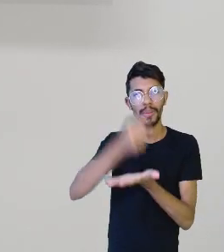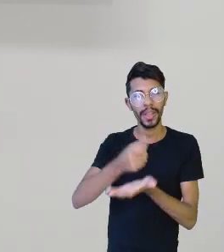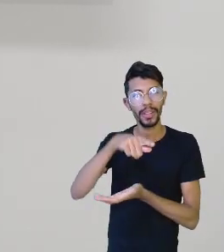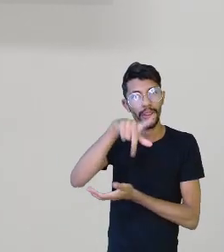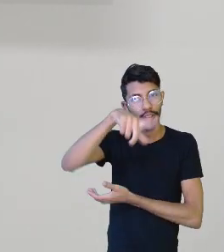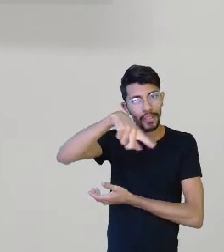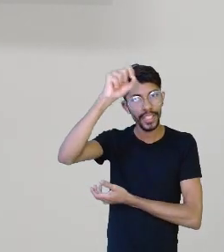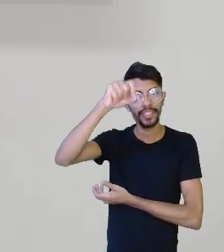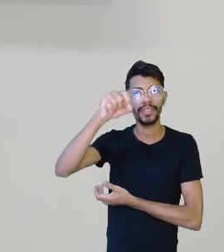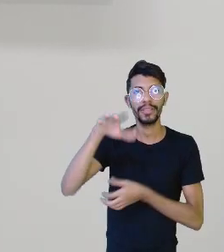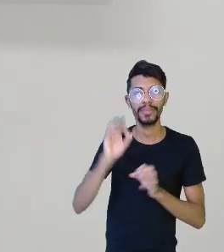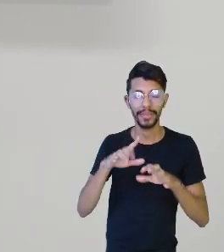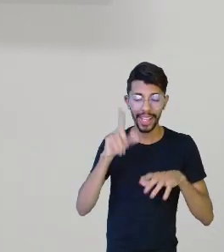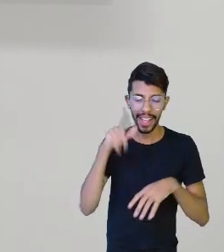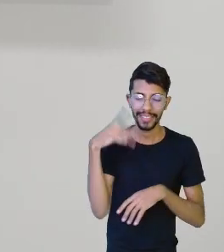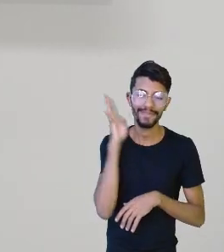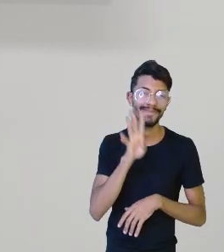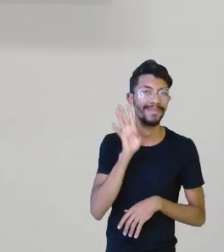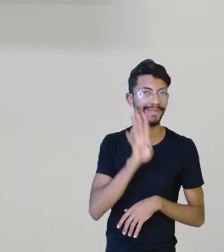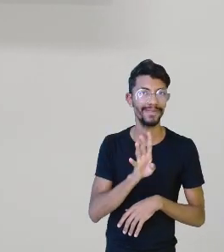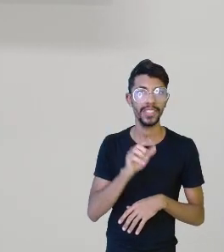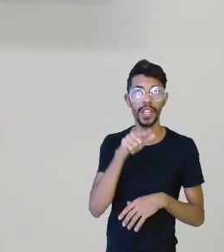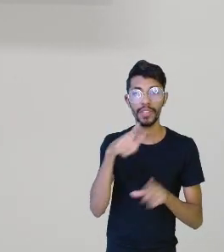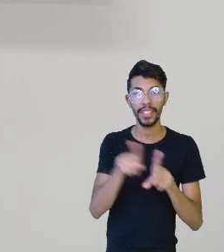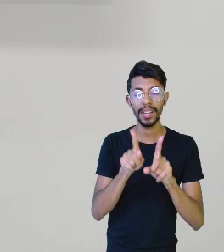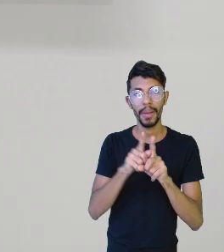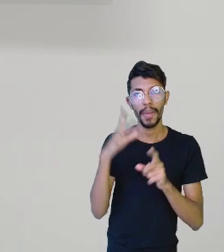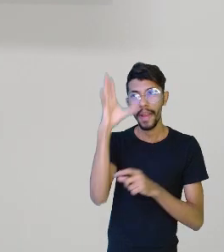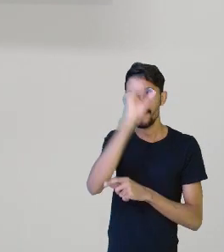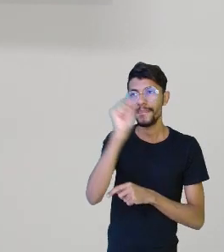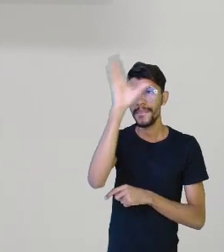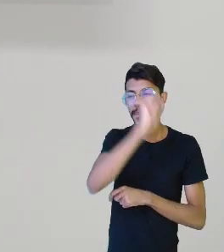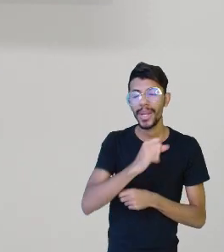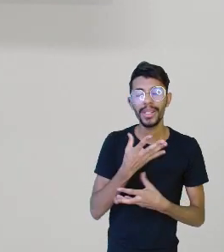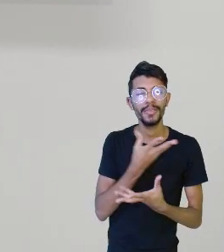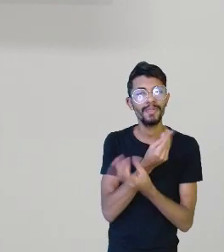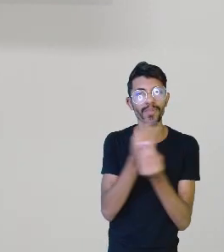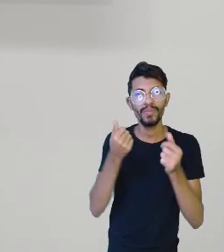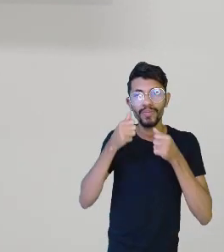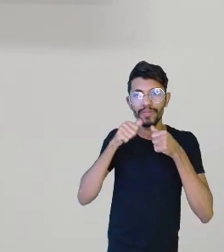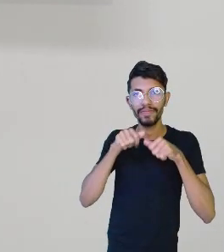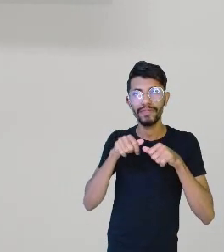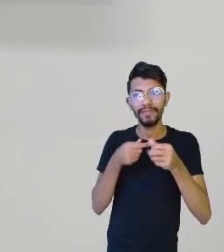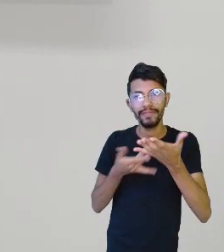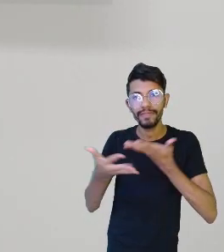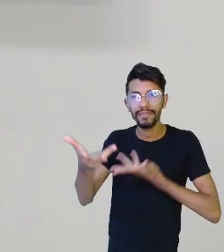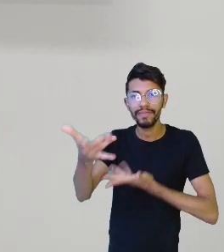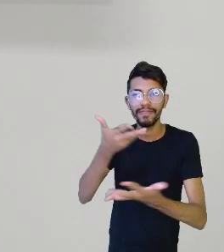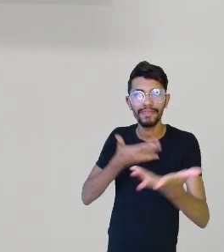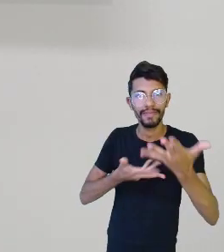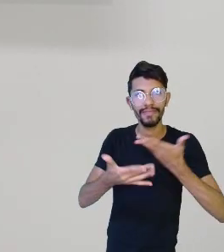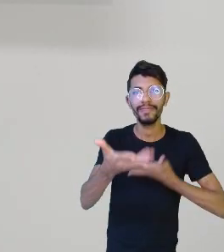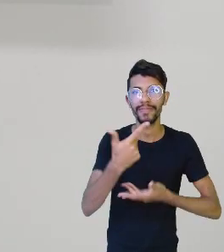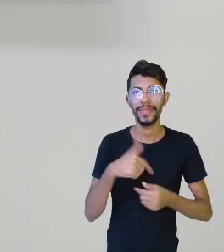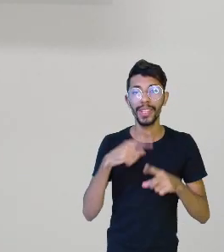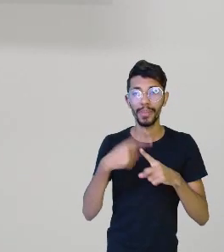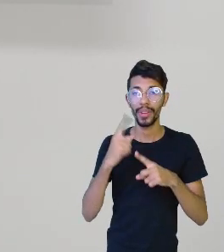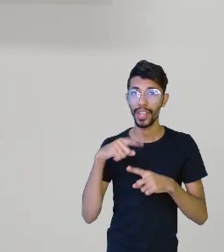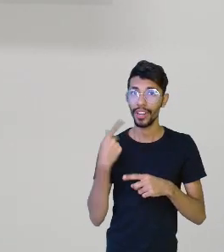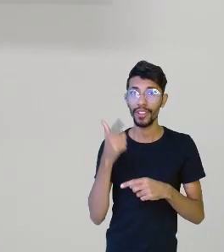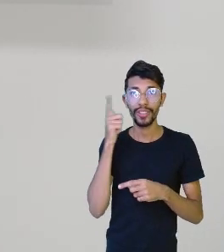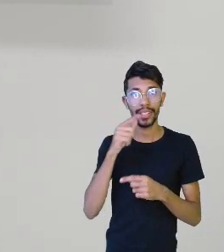escolheu. Vai ser muito legal e vocês vão aprender bastante compartilhando ensinamentos, porque é assim que a gente aprende.